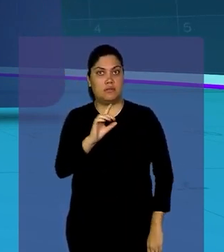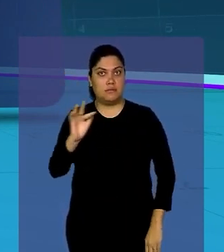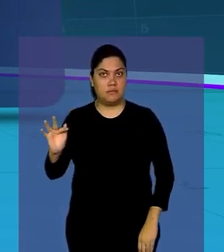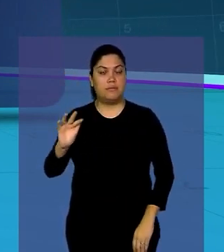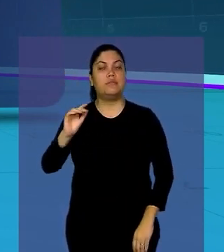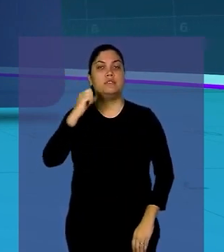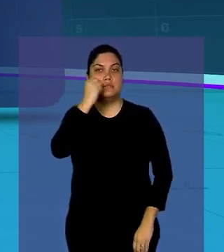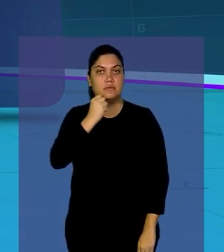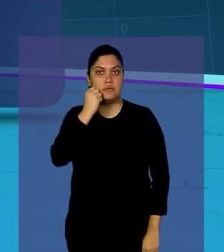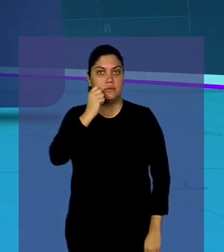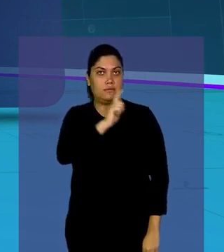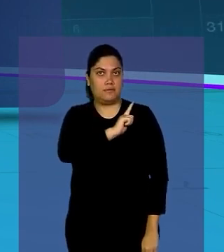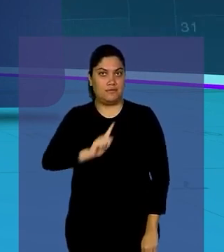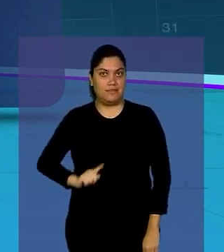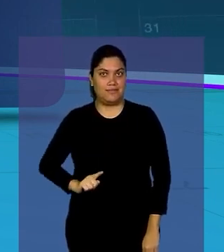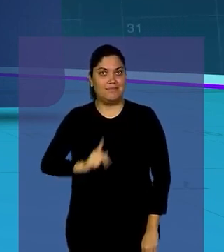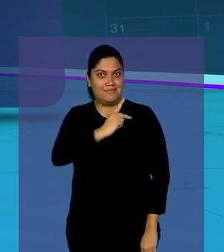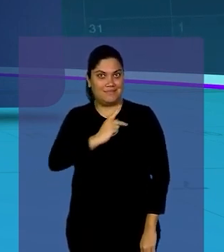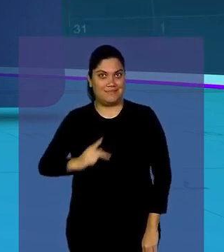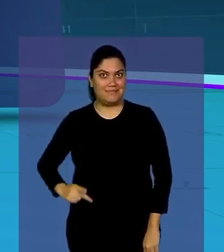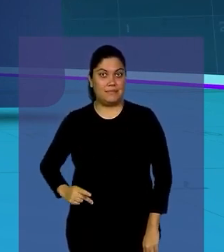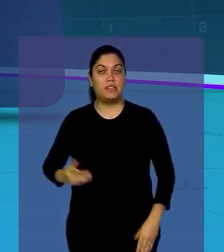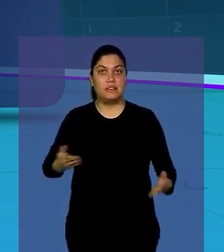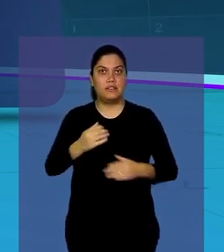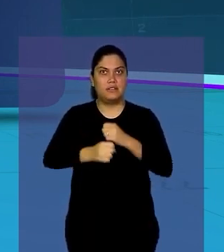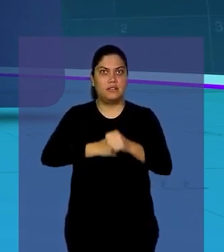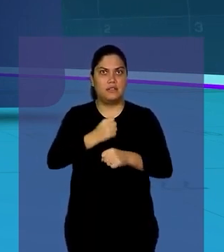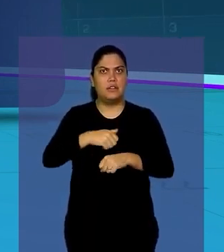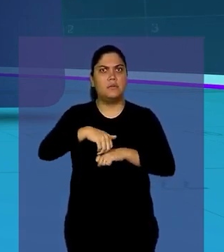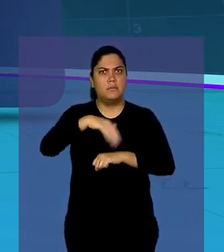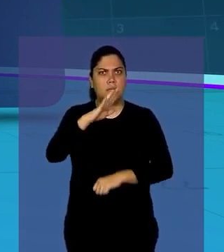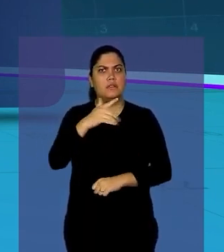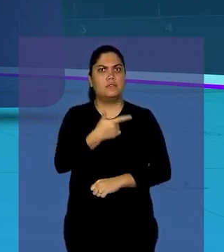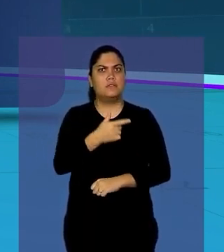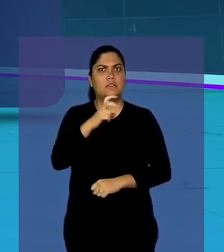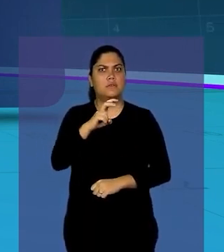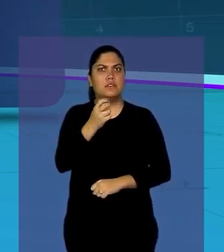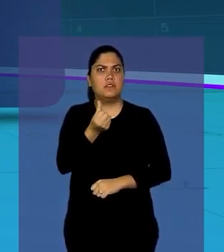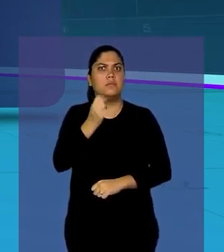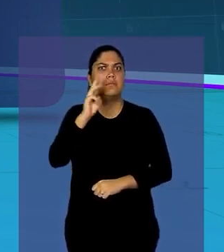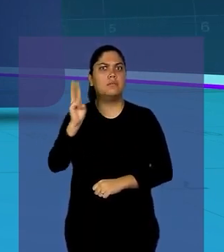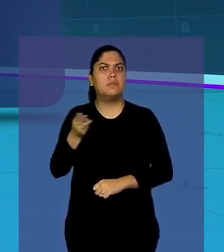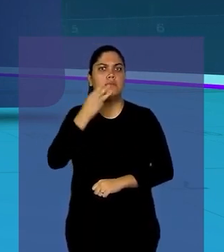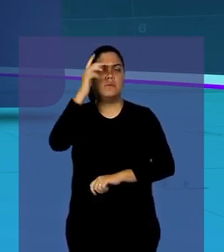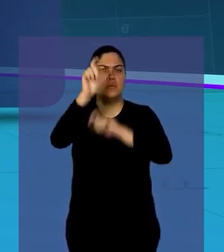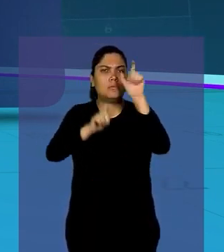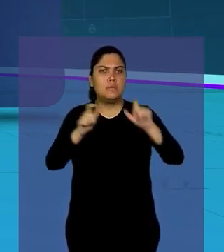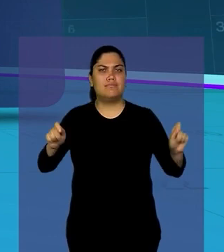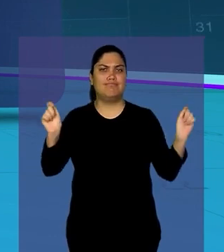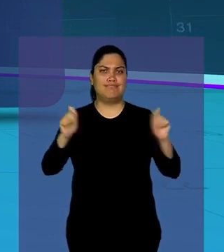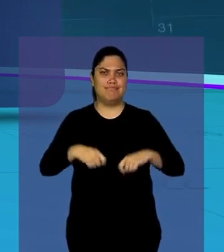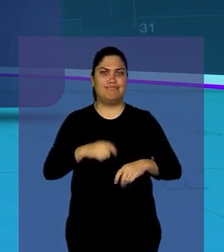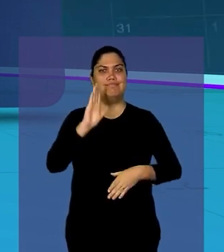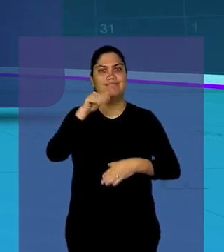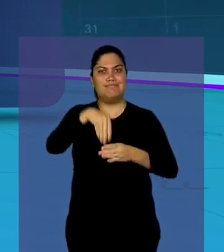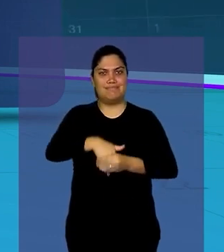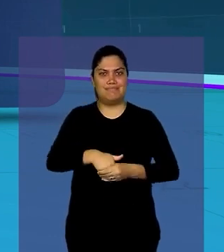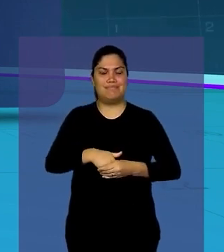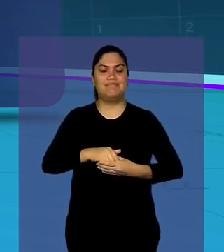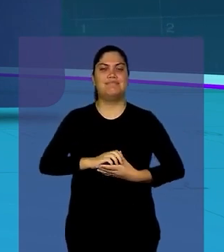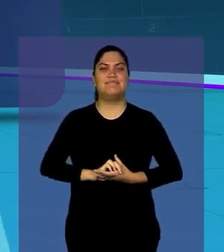senador, governador e presidente. Neste ano, mais de 156 milhões de pessoas estão aptas a